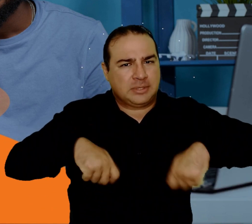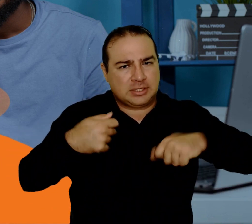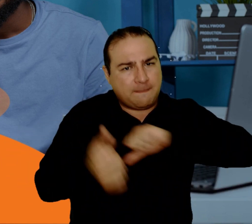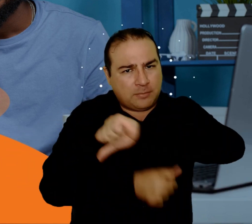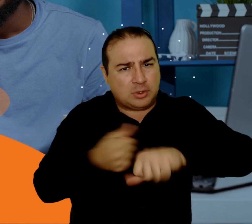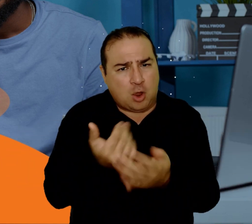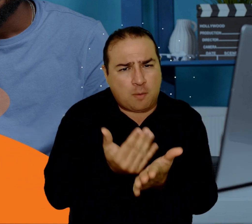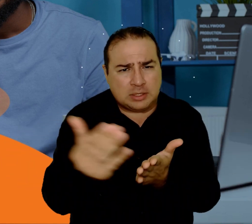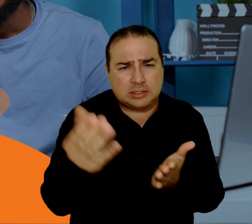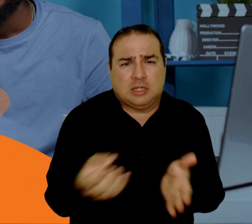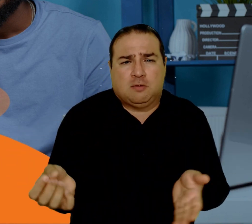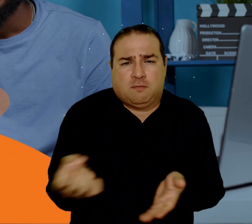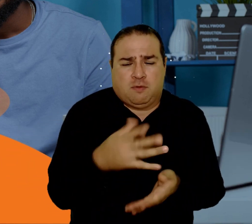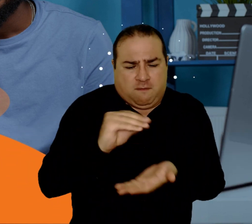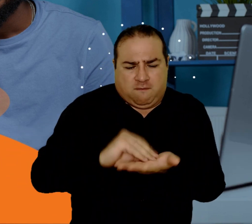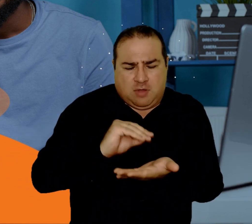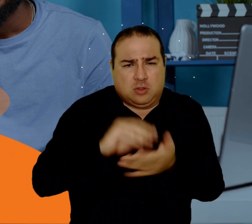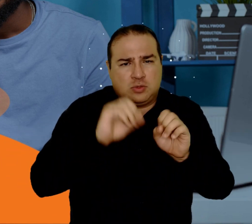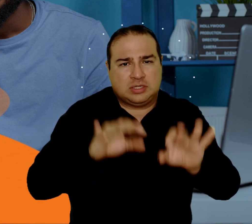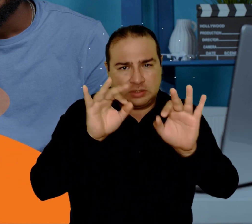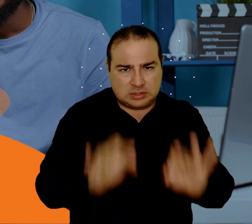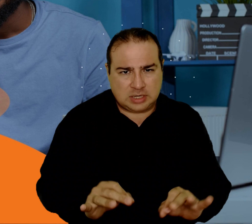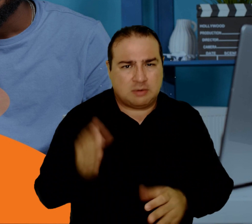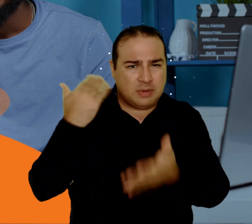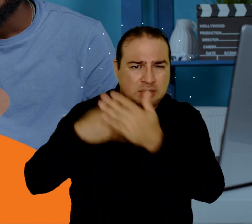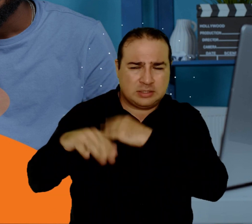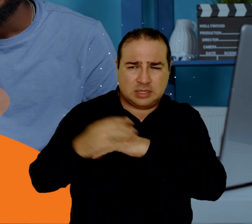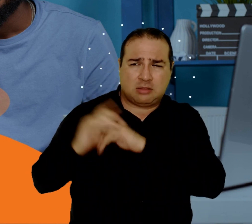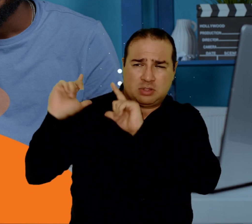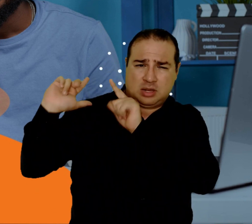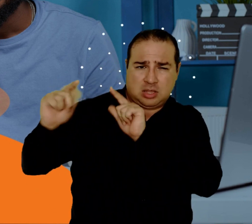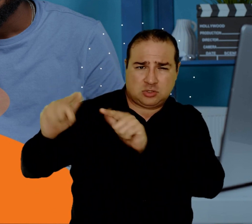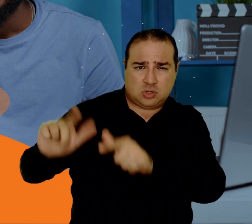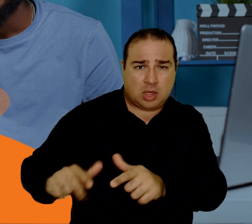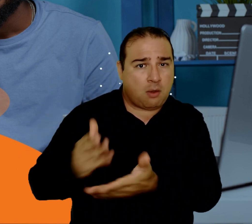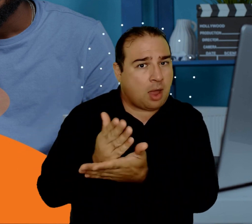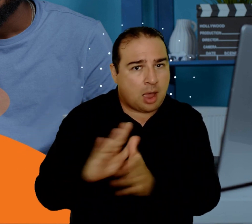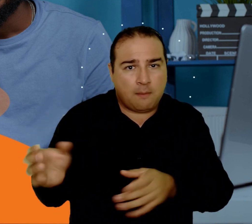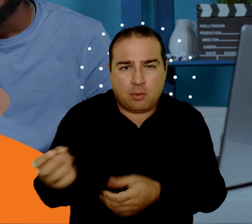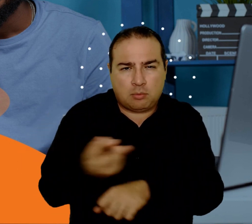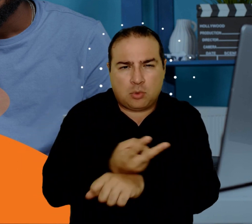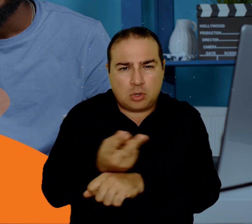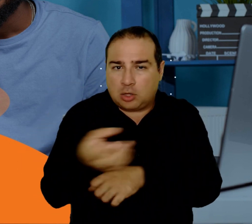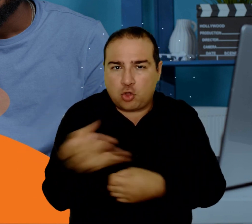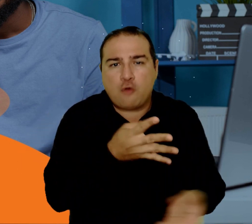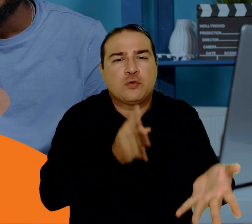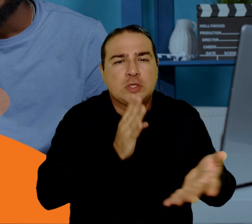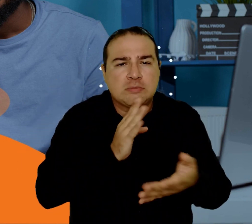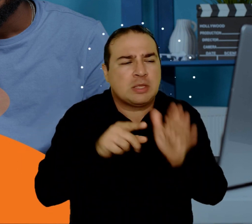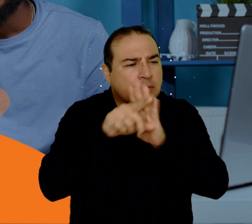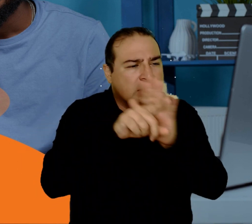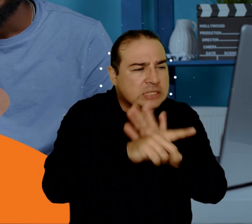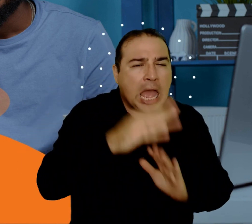precisam, né, assumir a insuficiência de uma educação mais conservadora, etc., e passam a buscar novos conhecimentos,